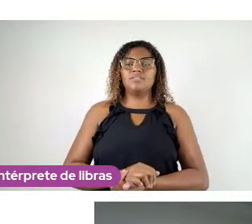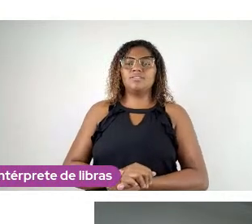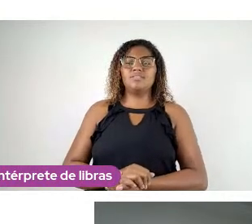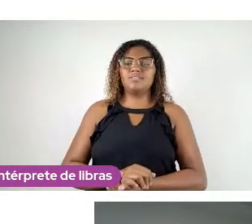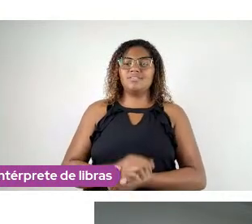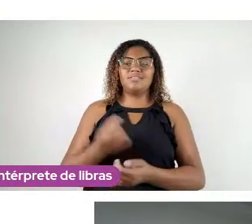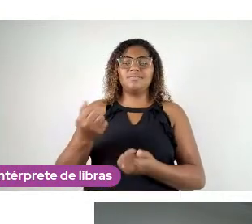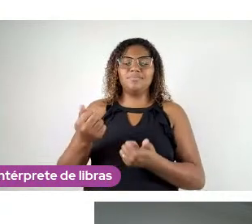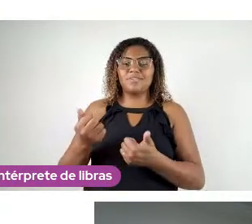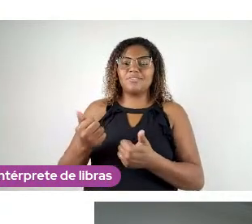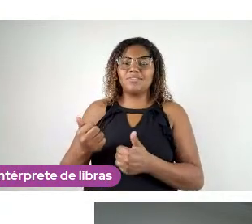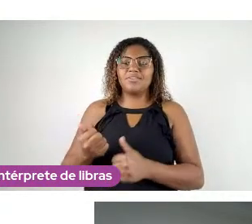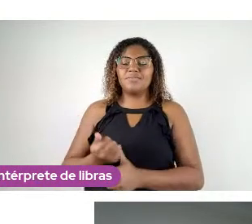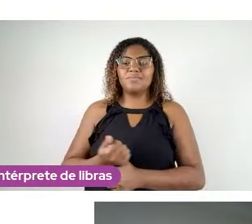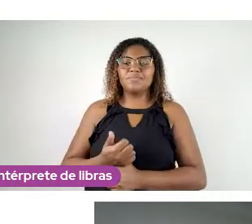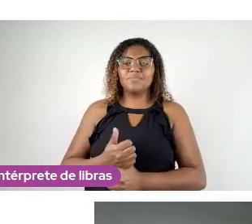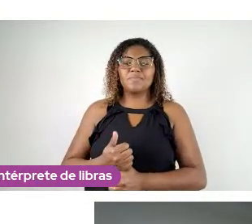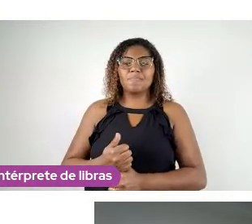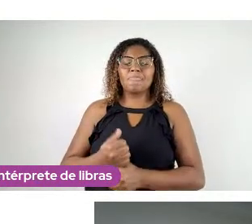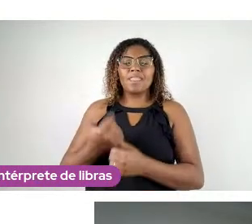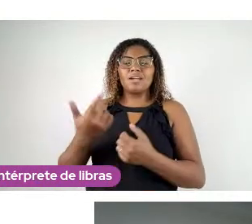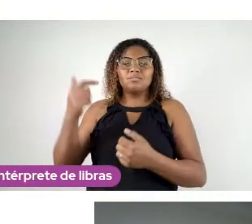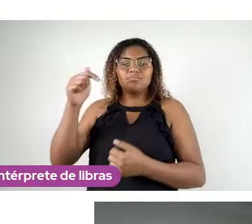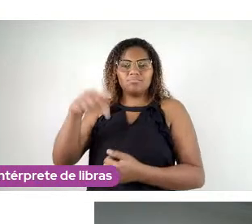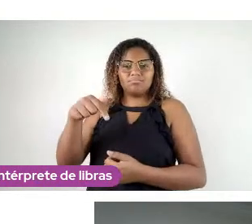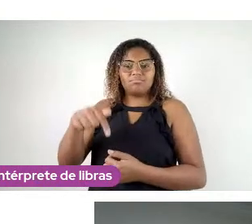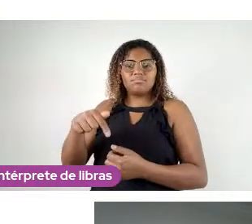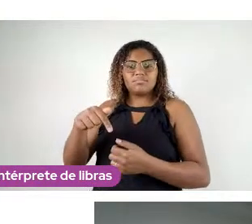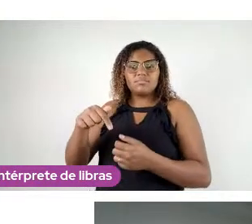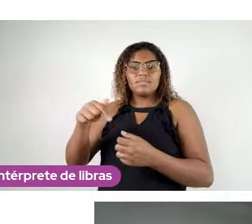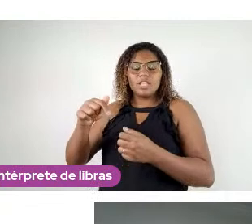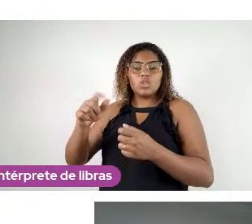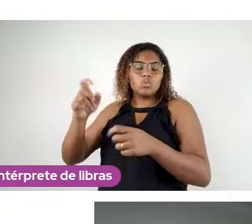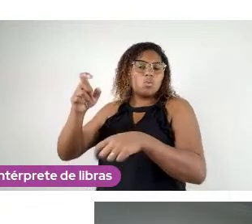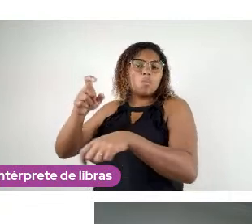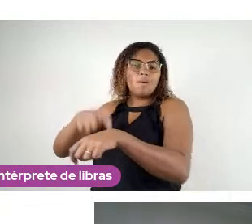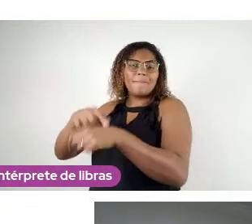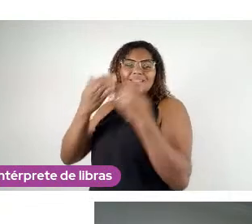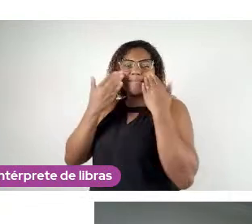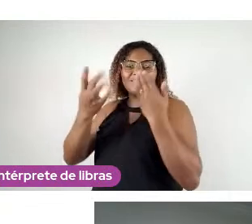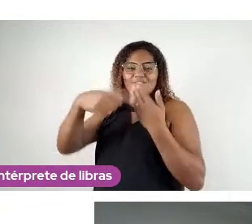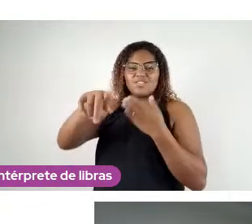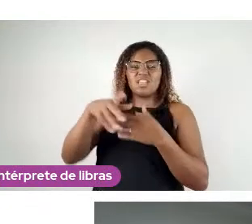IPCC. Aqui no chat, durante as apresentações de vocês,